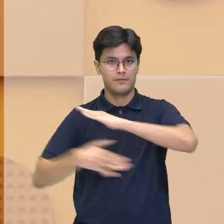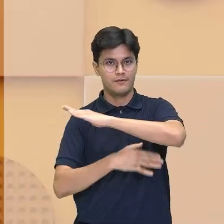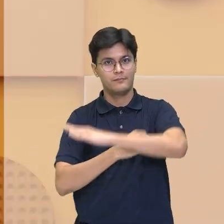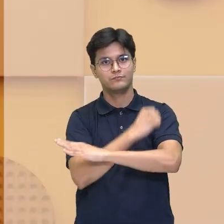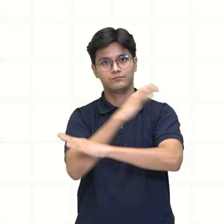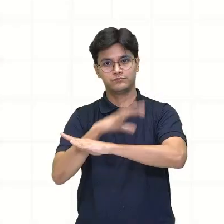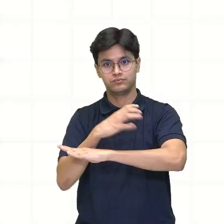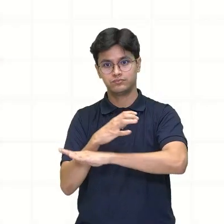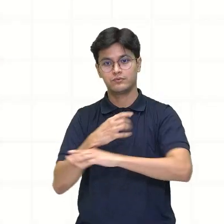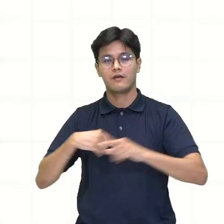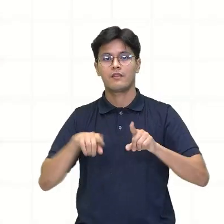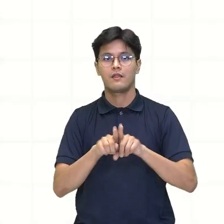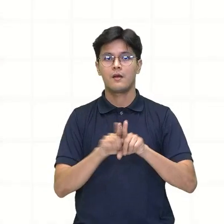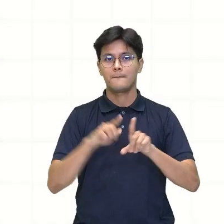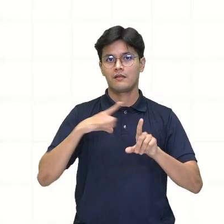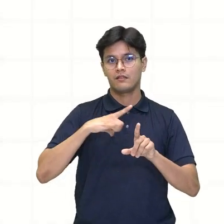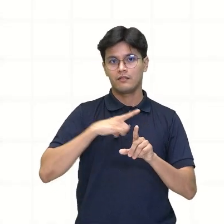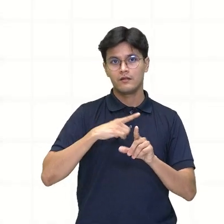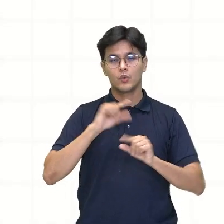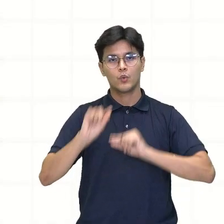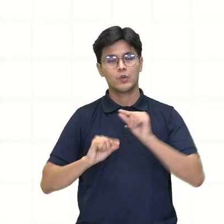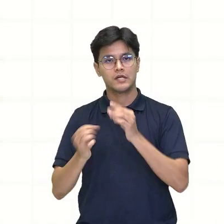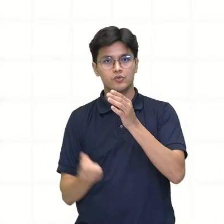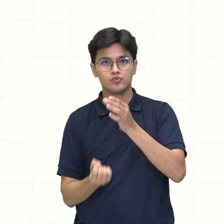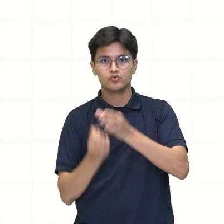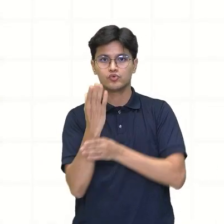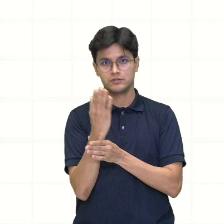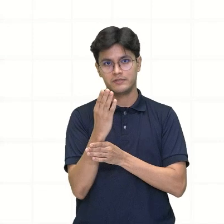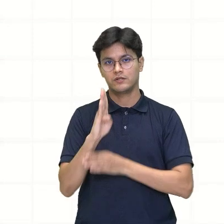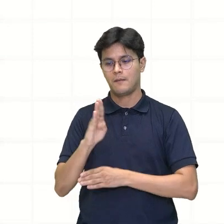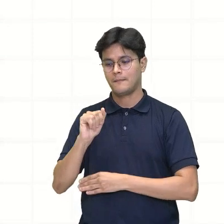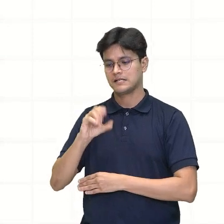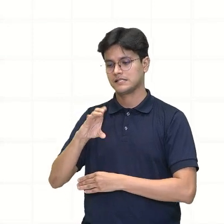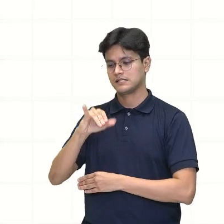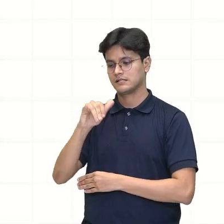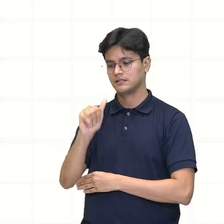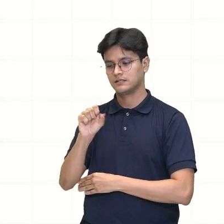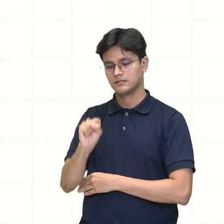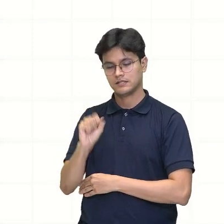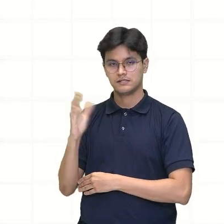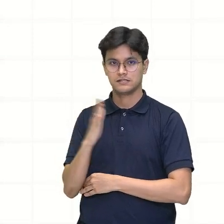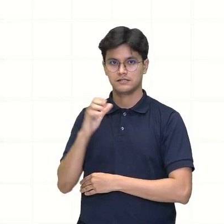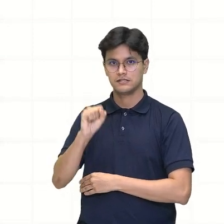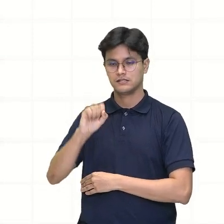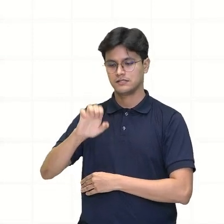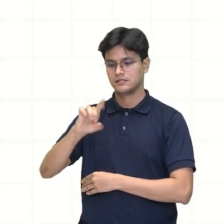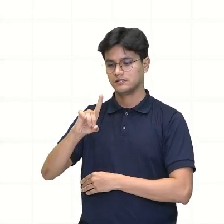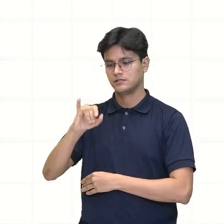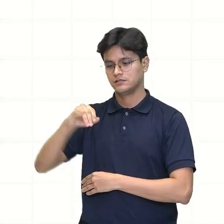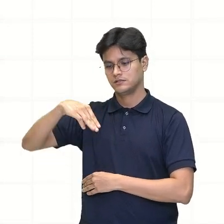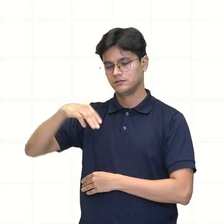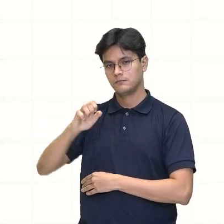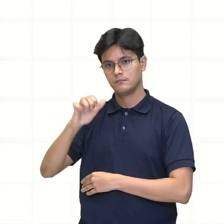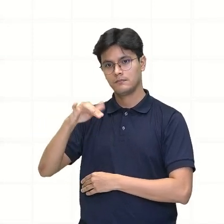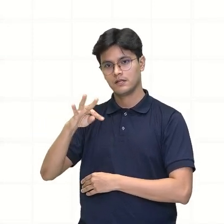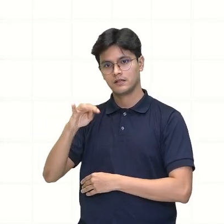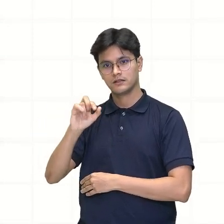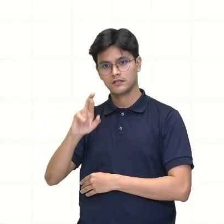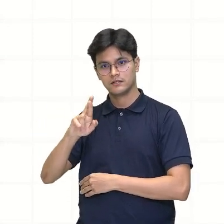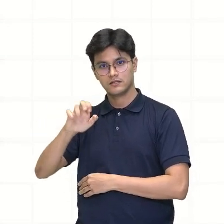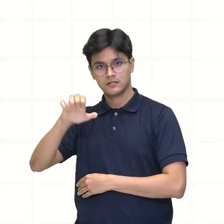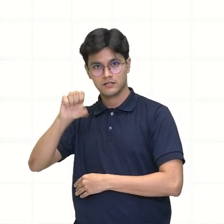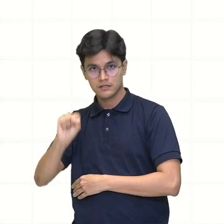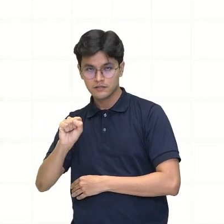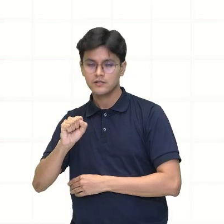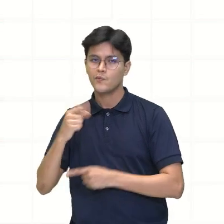nós temos a formação das bacias sedimentares, né? Como eu falei para vocês, vai ocorrer um processo de